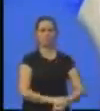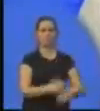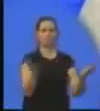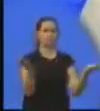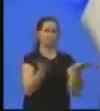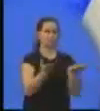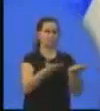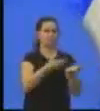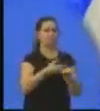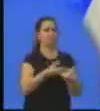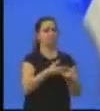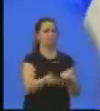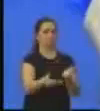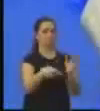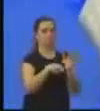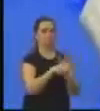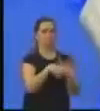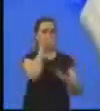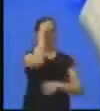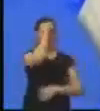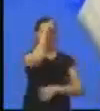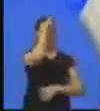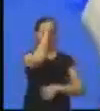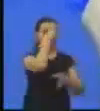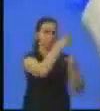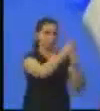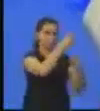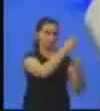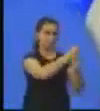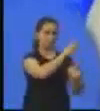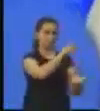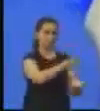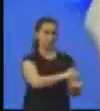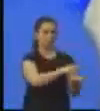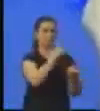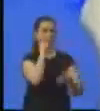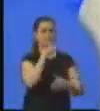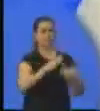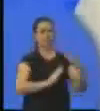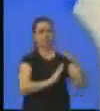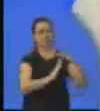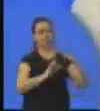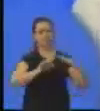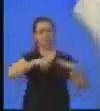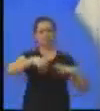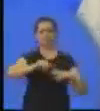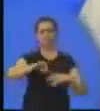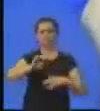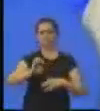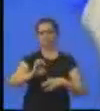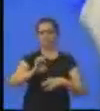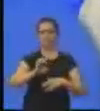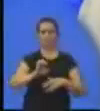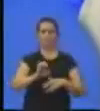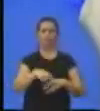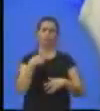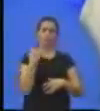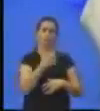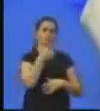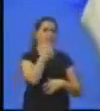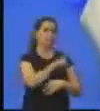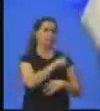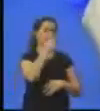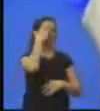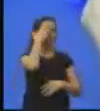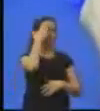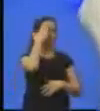agora começar a trabalhar com a parte de cálculo mesmo. Vamos começar com a parte de limite. Então, vamos lá. Primeiro, vamos